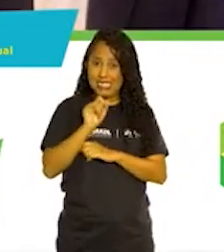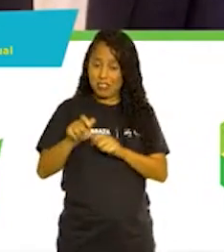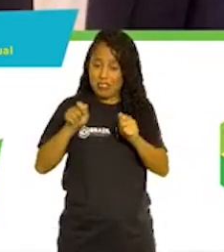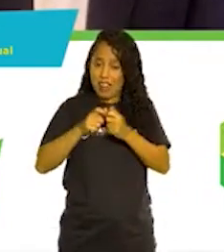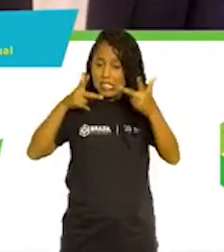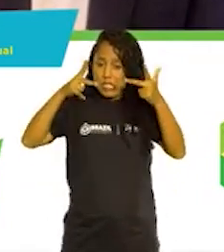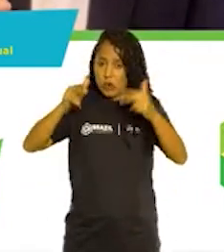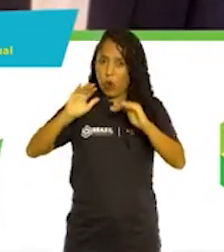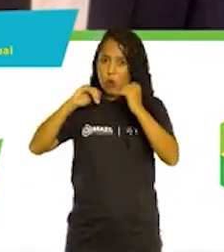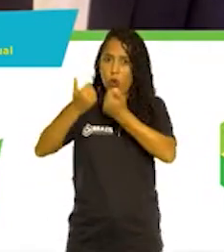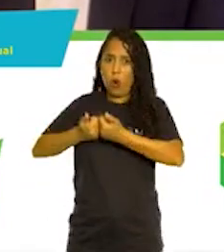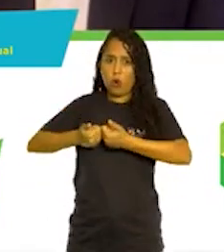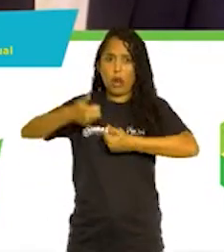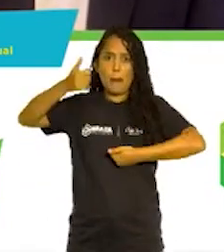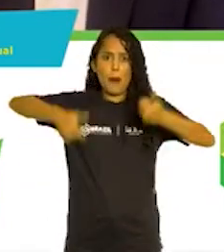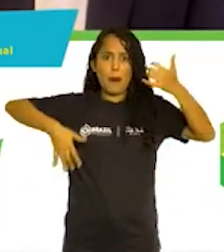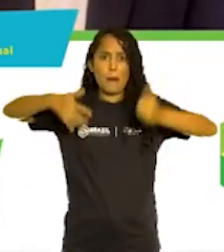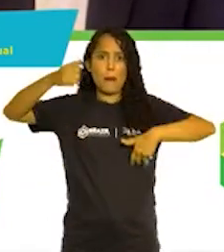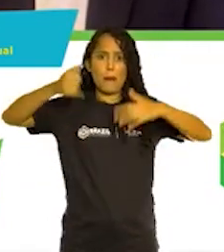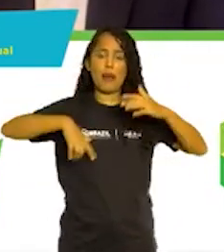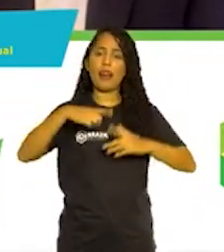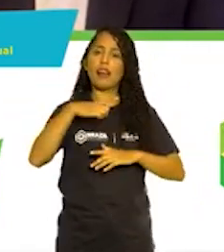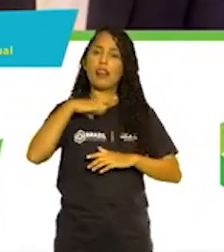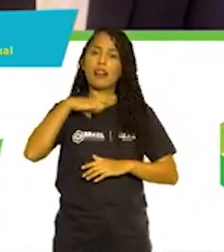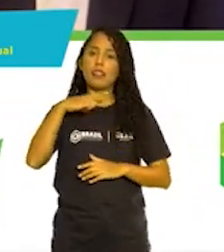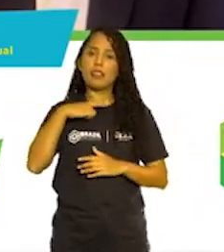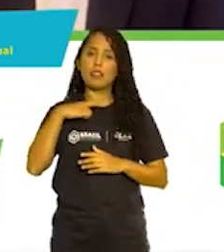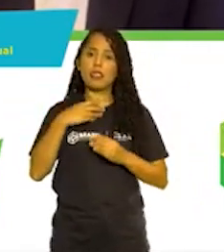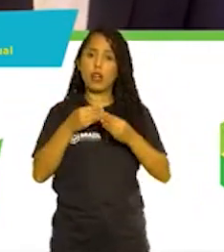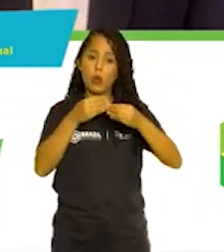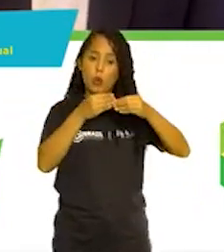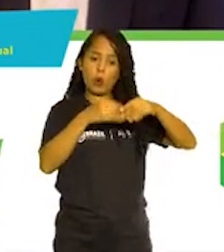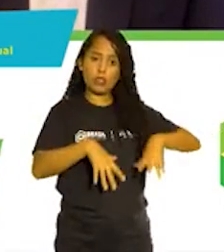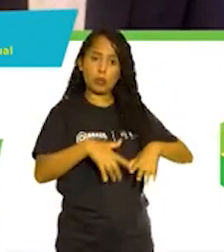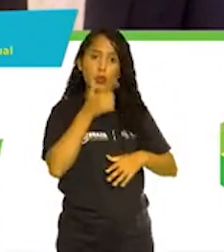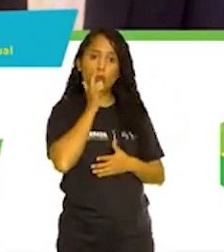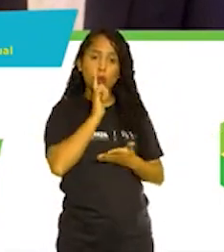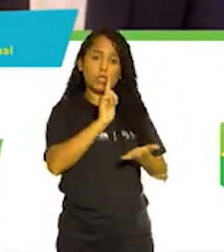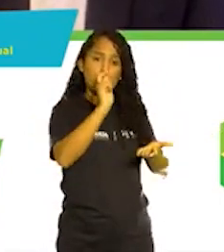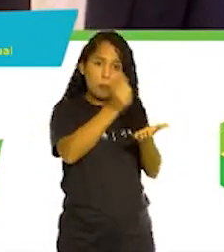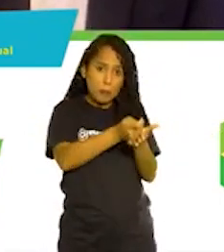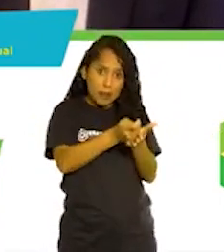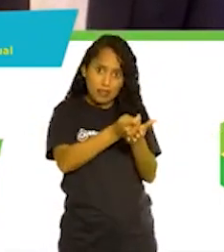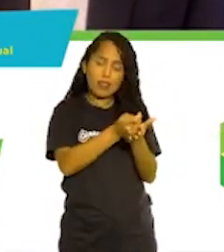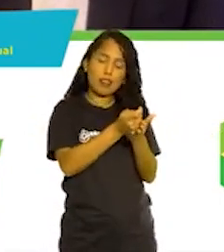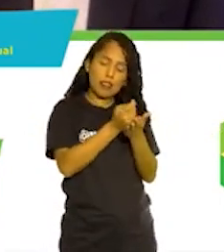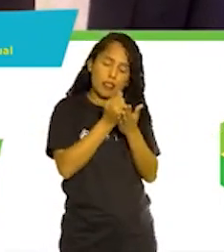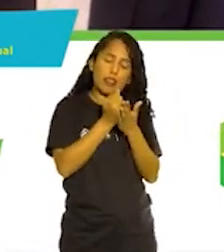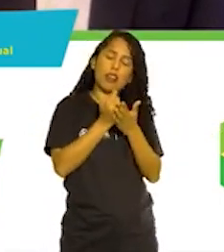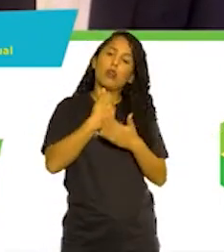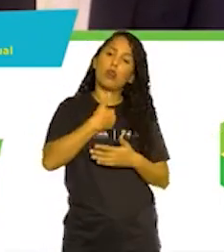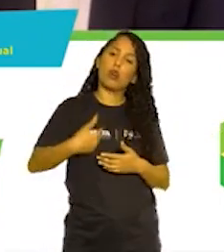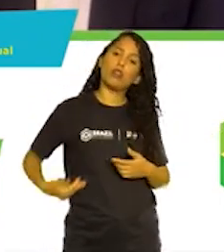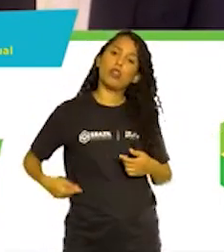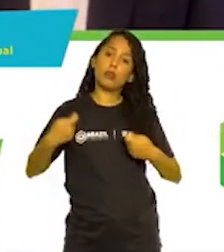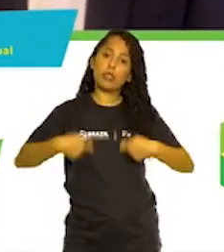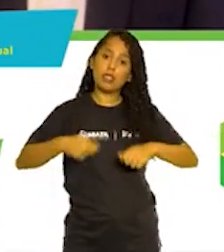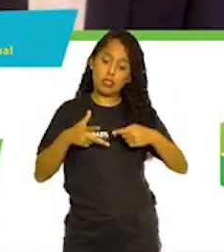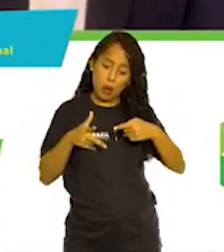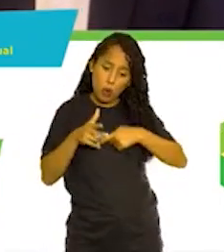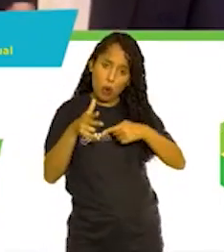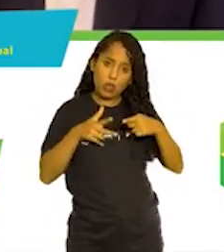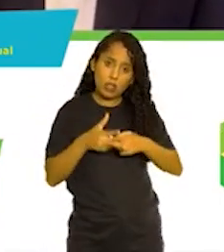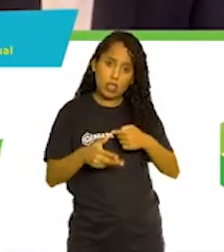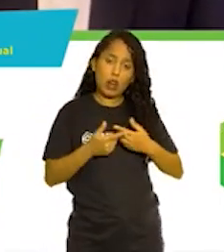emendas parlamentares no valor muito acima do que o orçamento comporta, o governo vai ter que cortar o orçamento que não é obrigatório